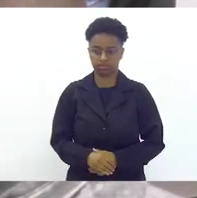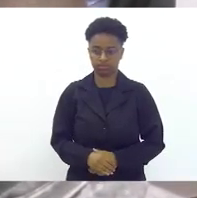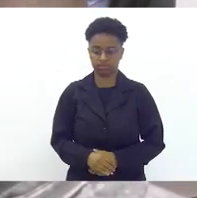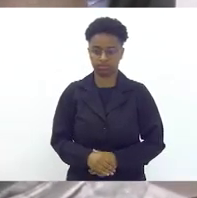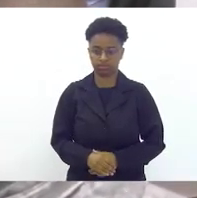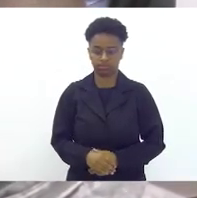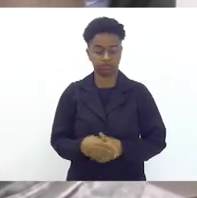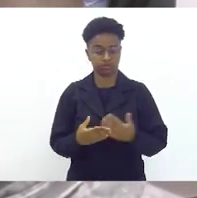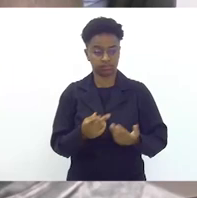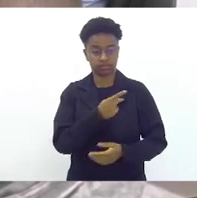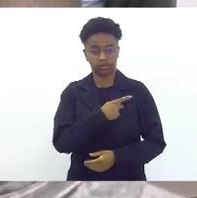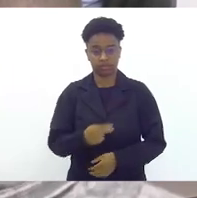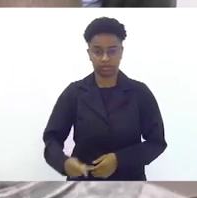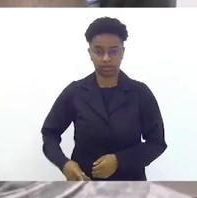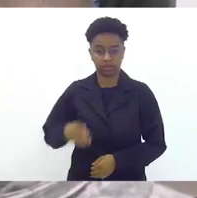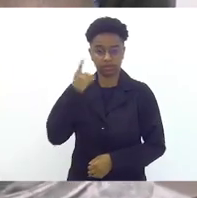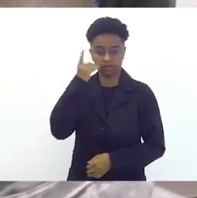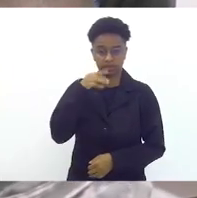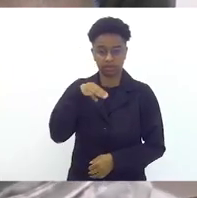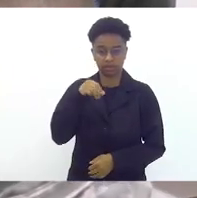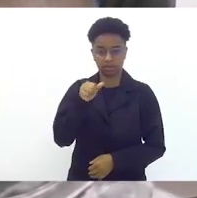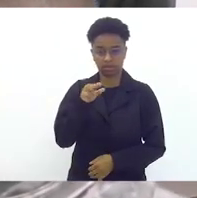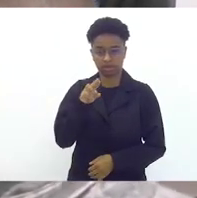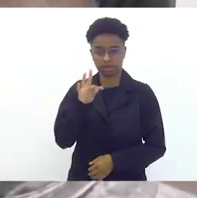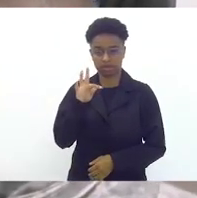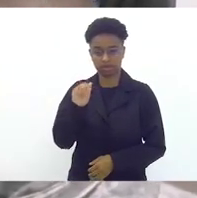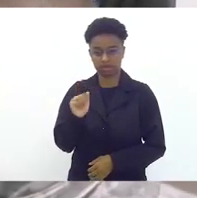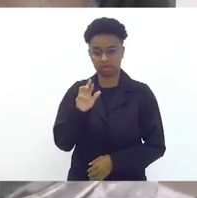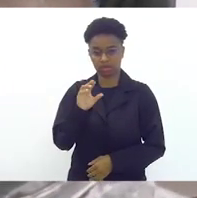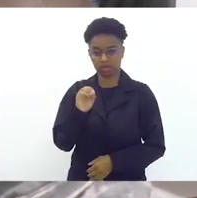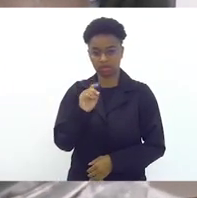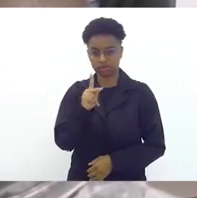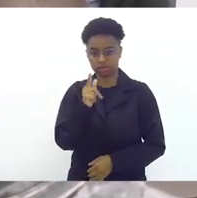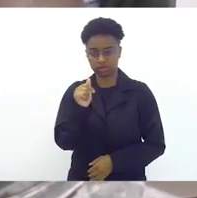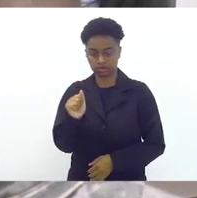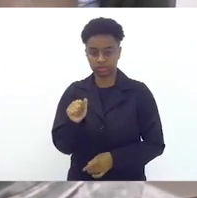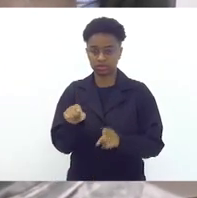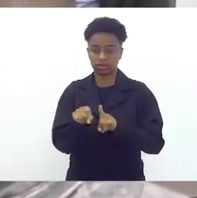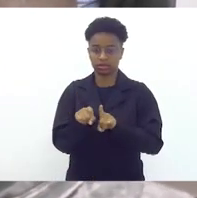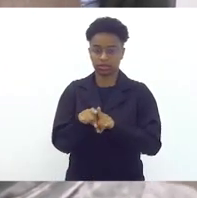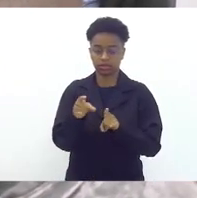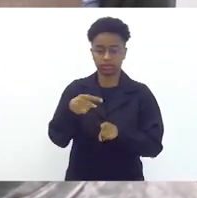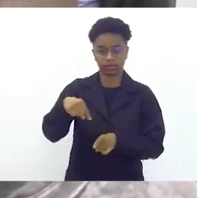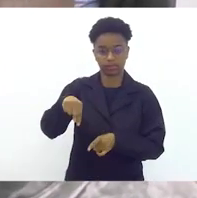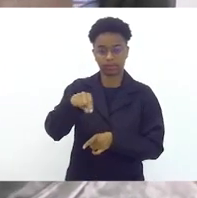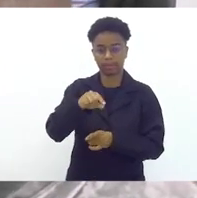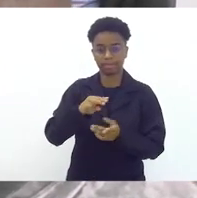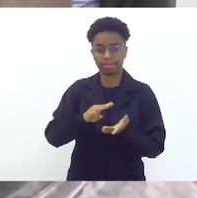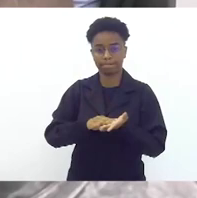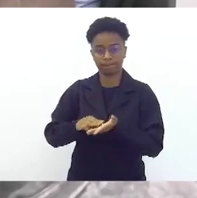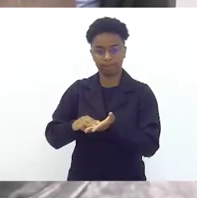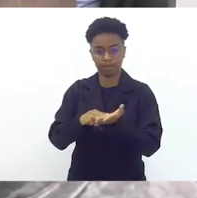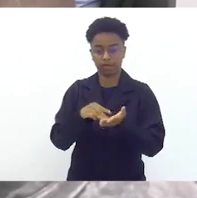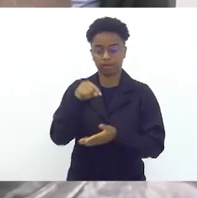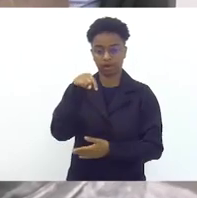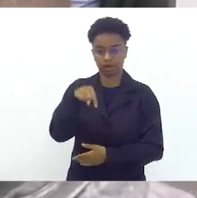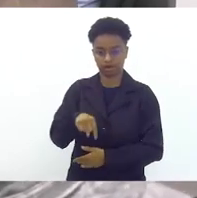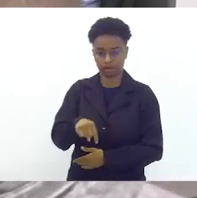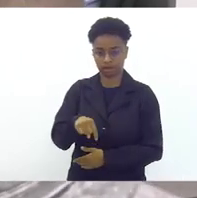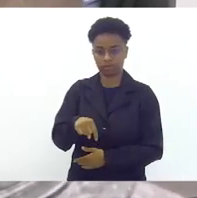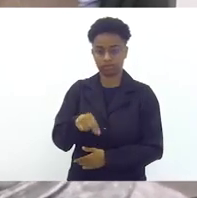Senhora presidente, deputada Marta Rocha, senhores membros aqui da